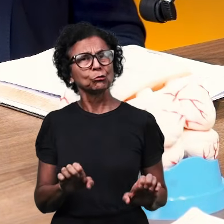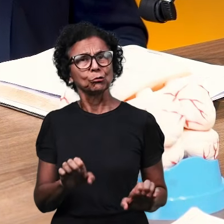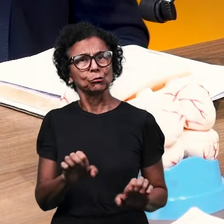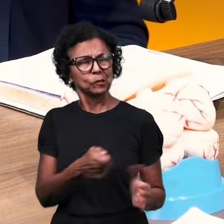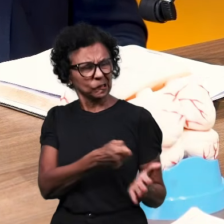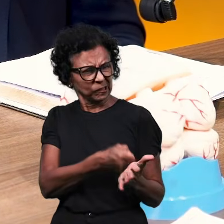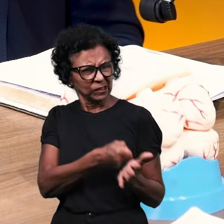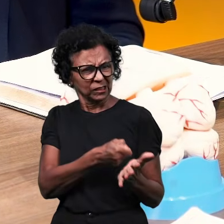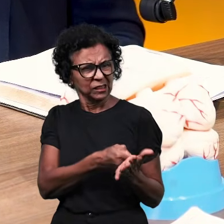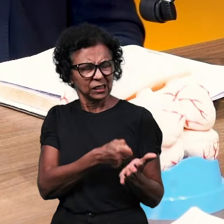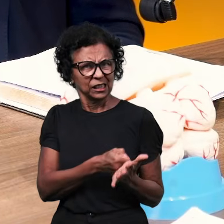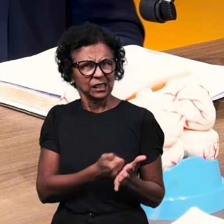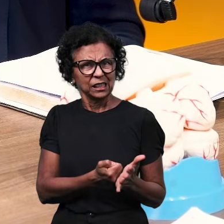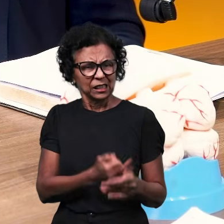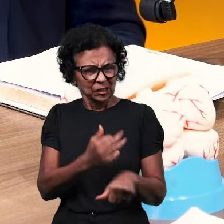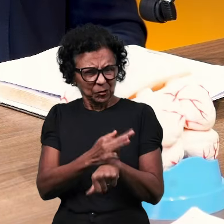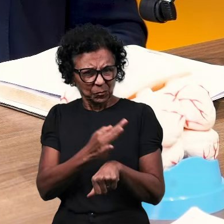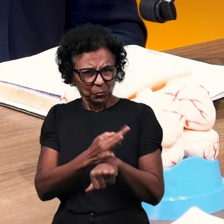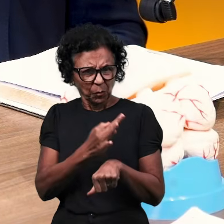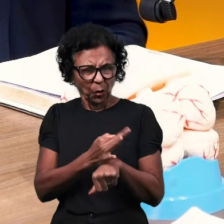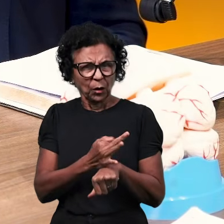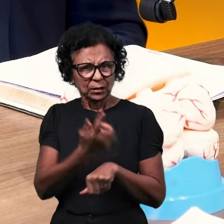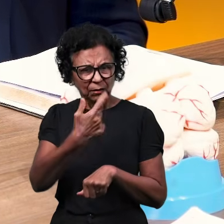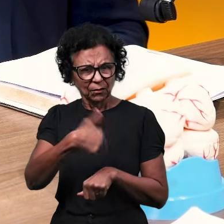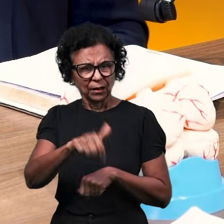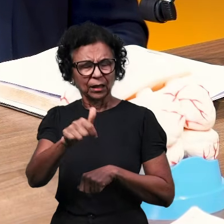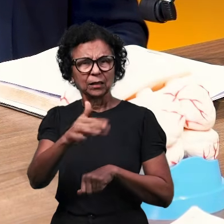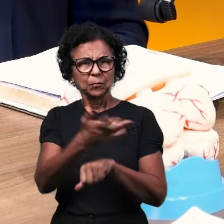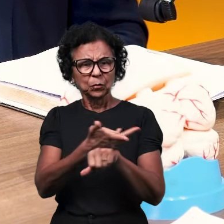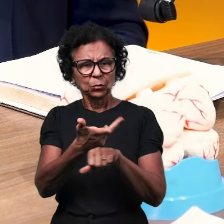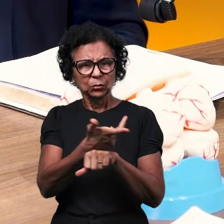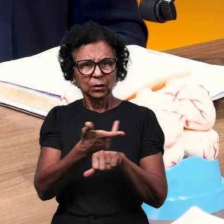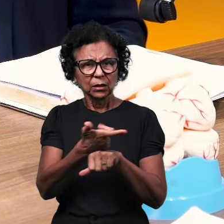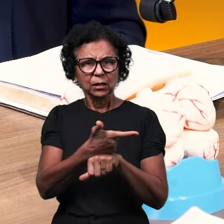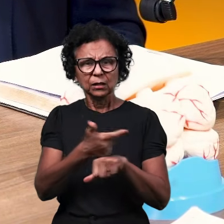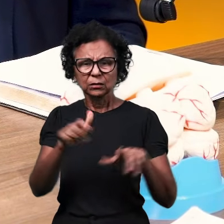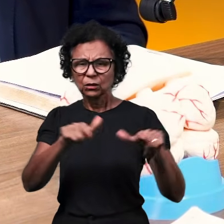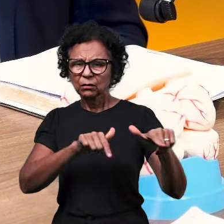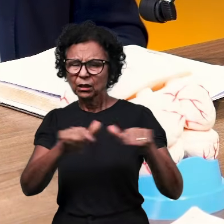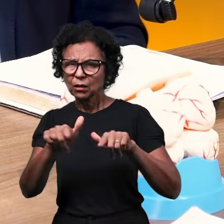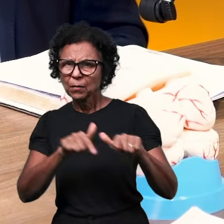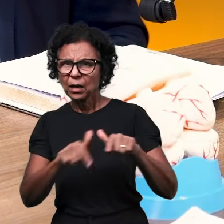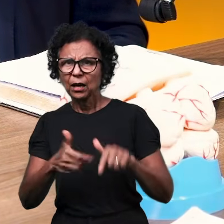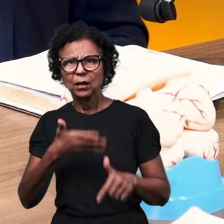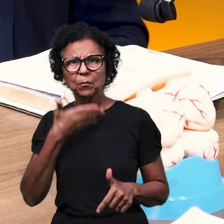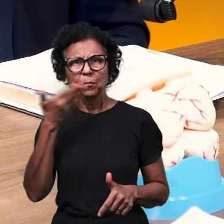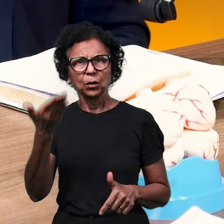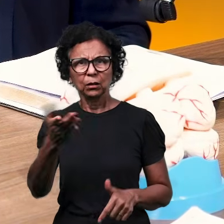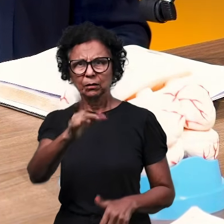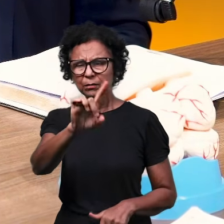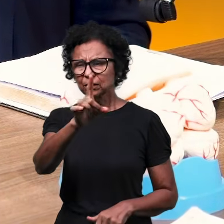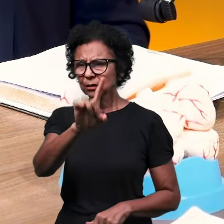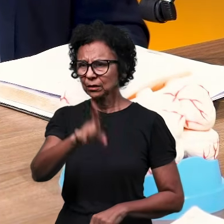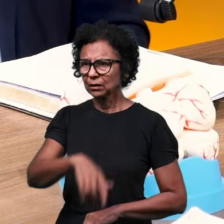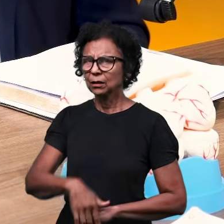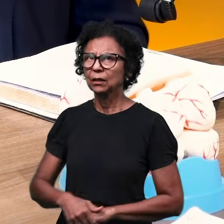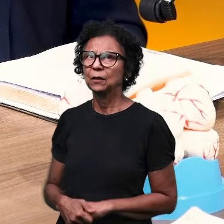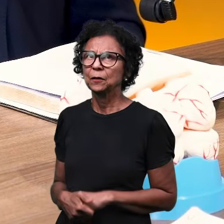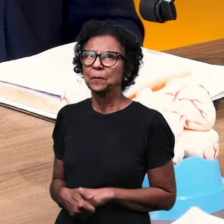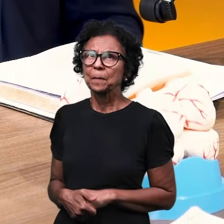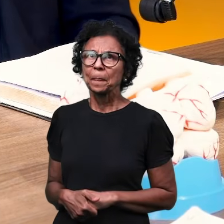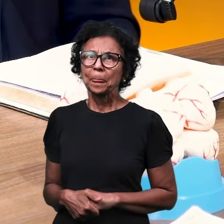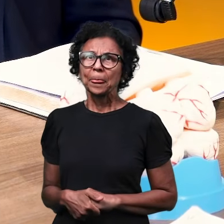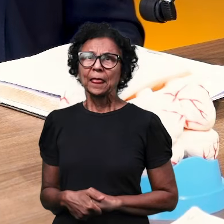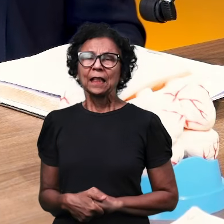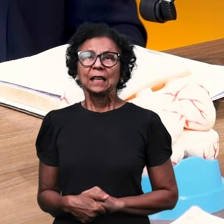realmente buscar ali o seu espaço no mercado de trabalho e sem muita moleza. E aí vem os nossos